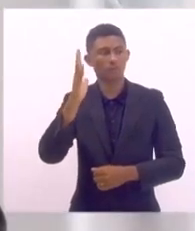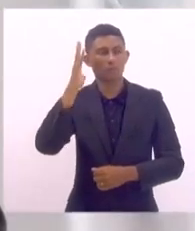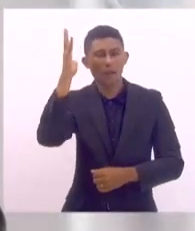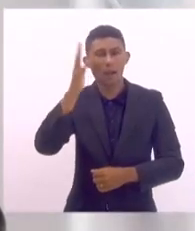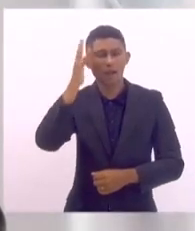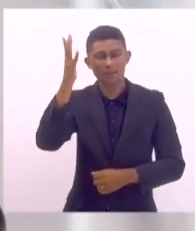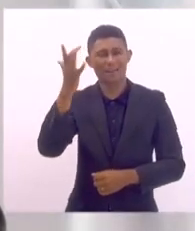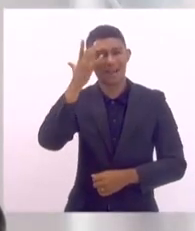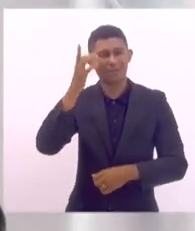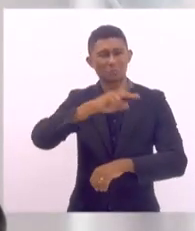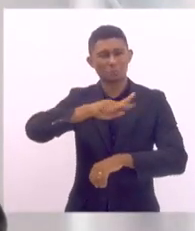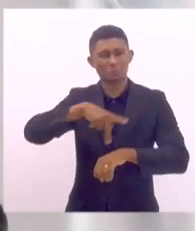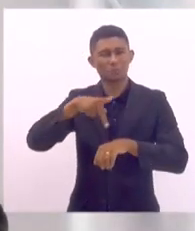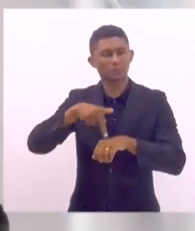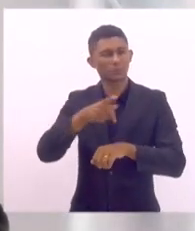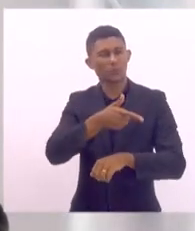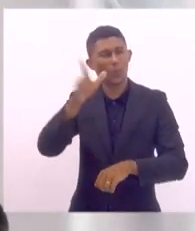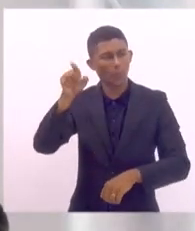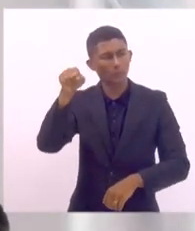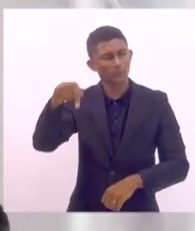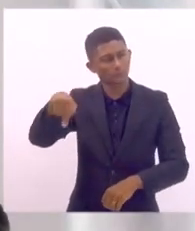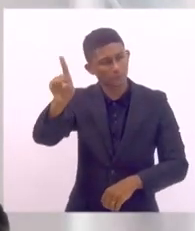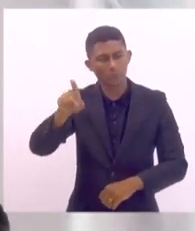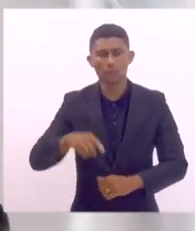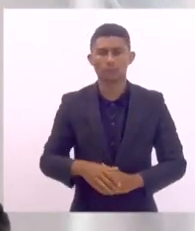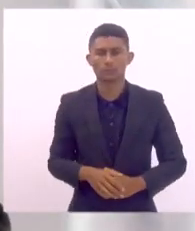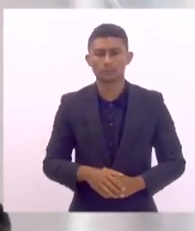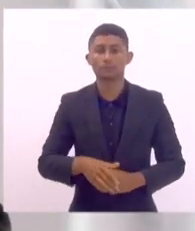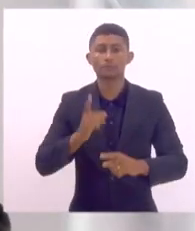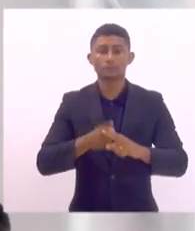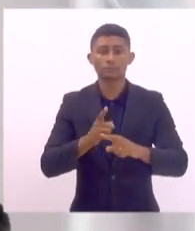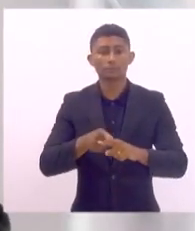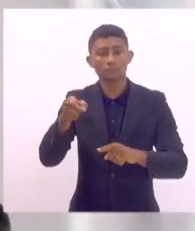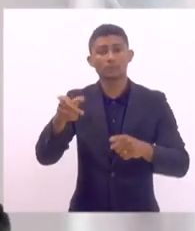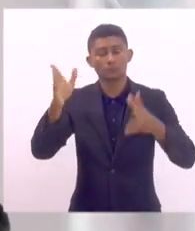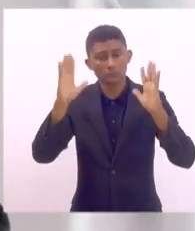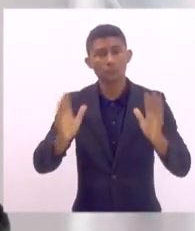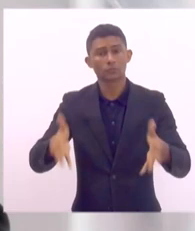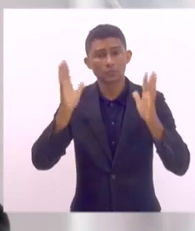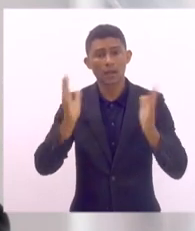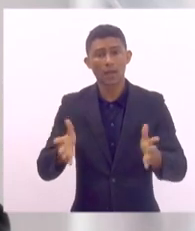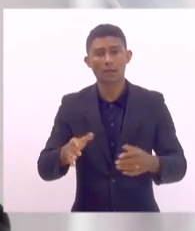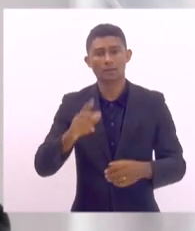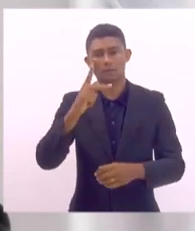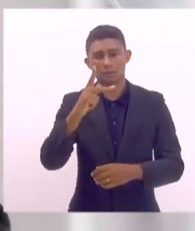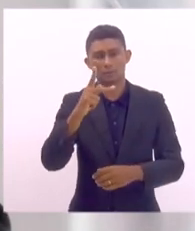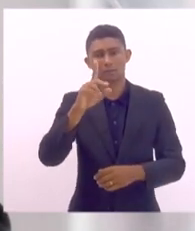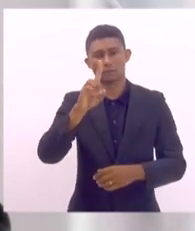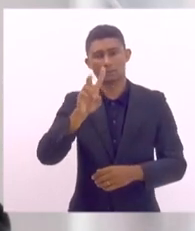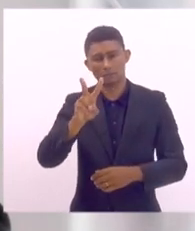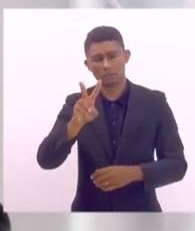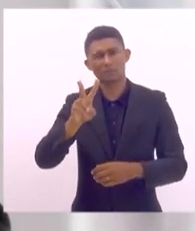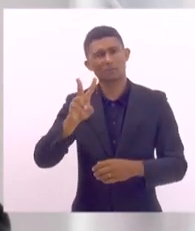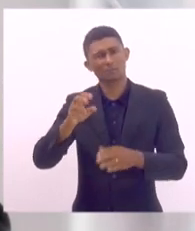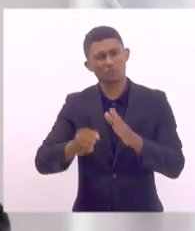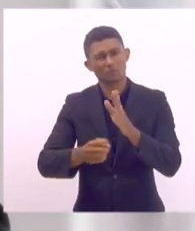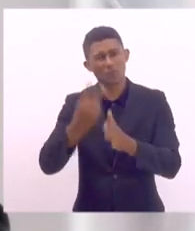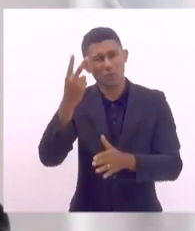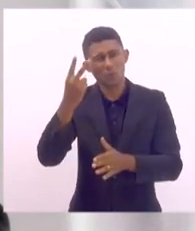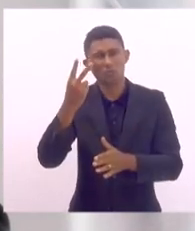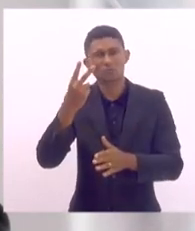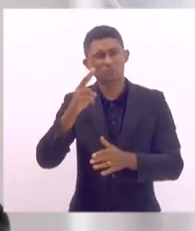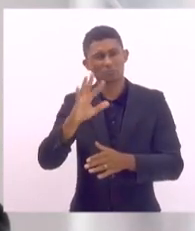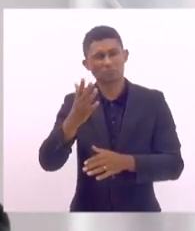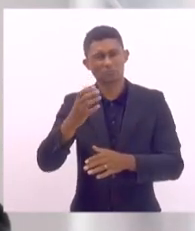Brasil. E porque ele já fez dois ou três PDVs, não é isso? Não? Tem alguém